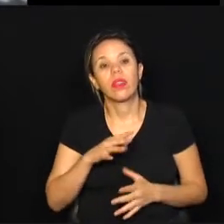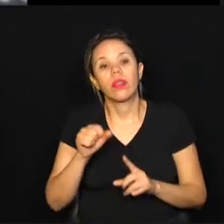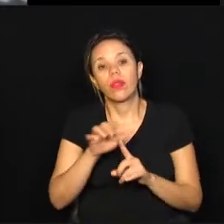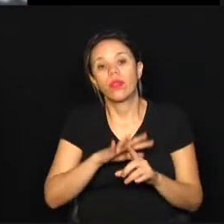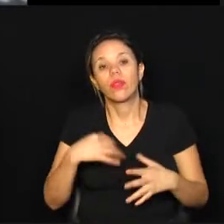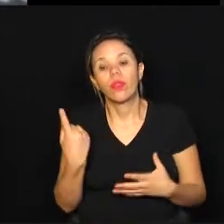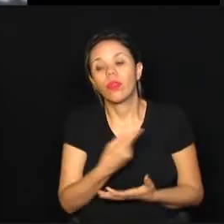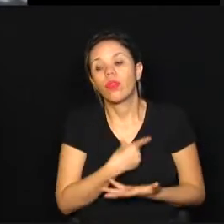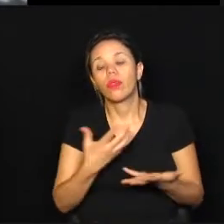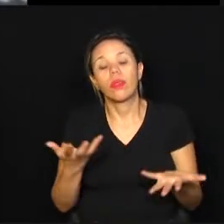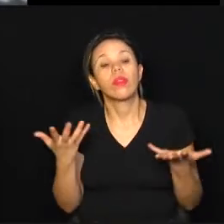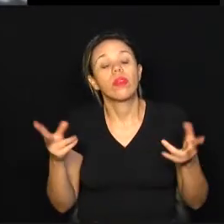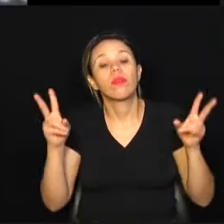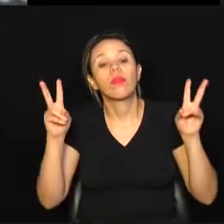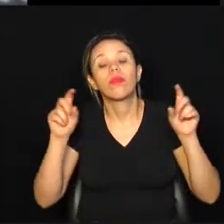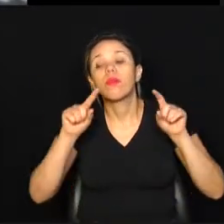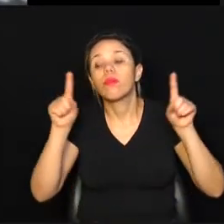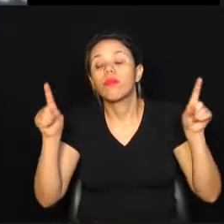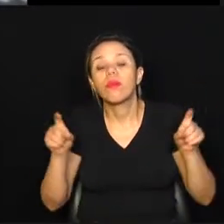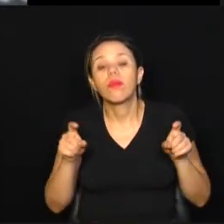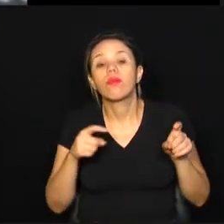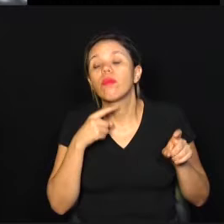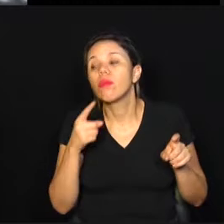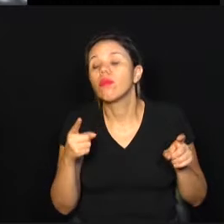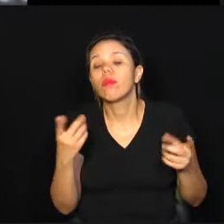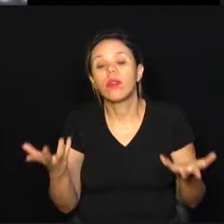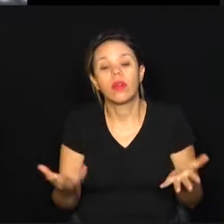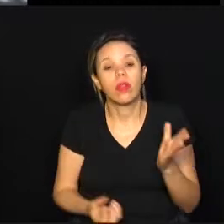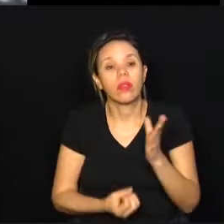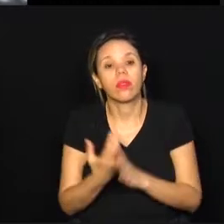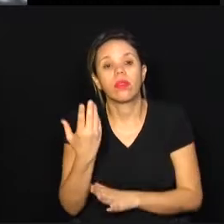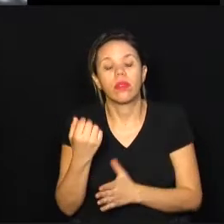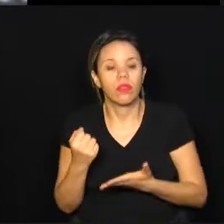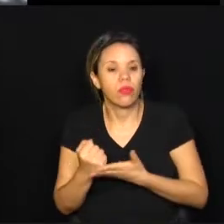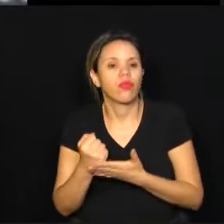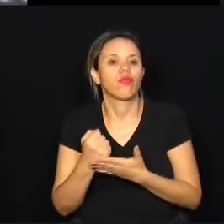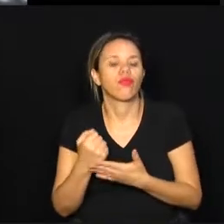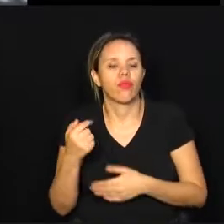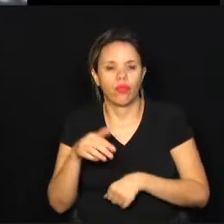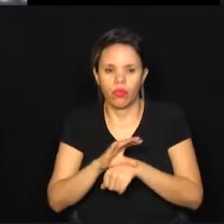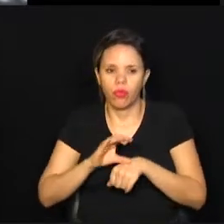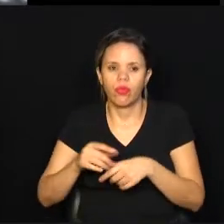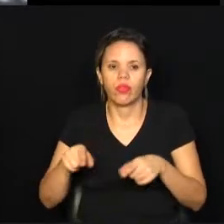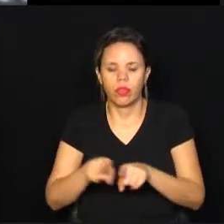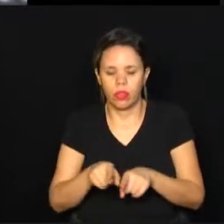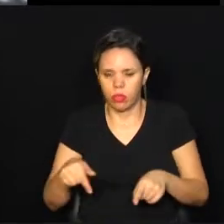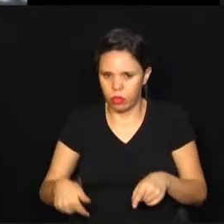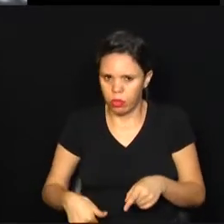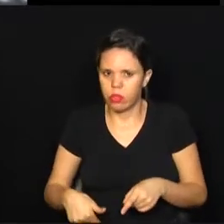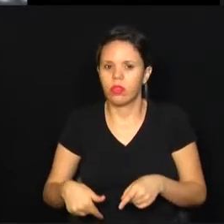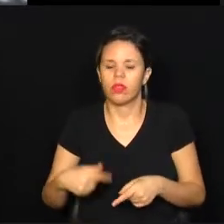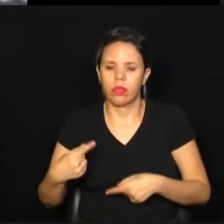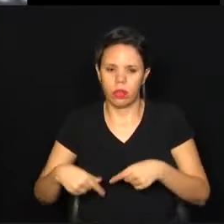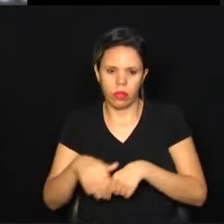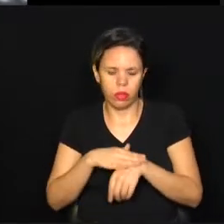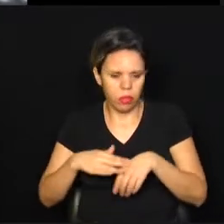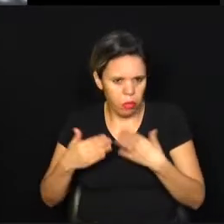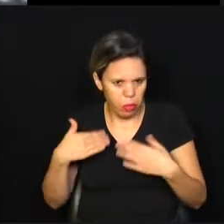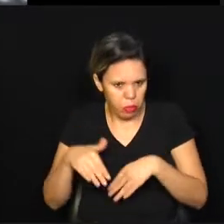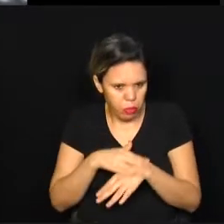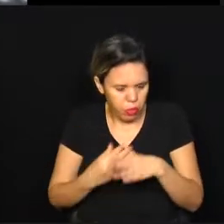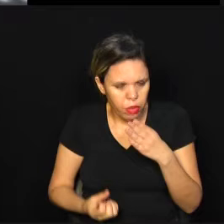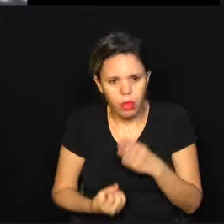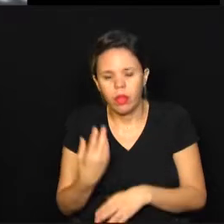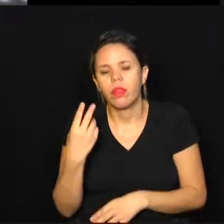nós queremos, né, desenhar. E o debate no legislativo é fundamental para isso, e isso se materializa